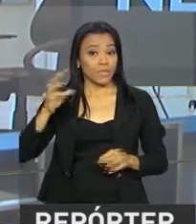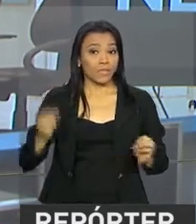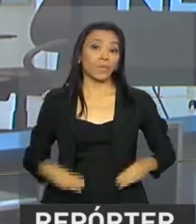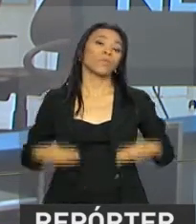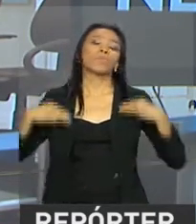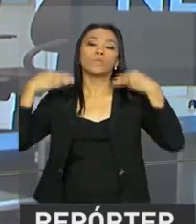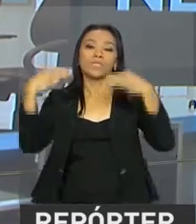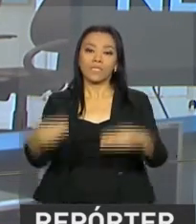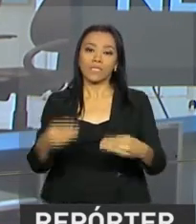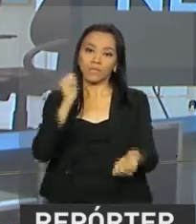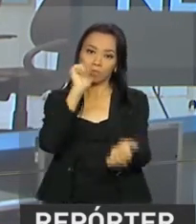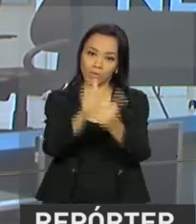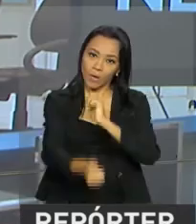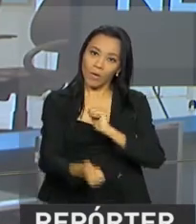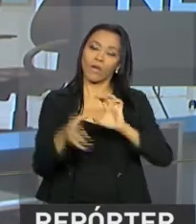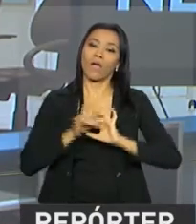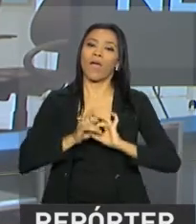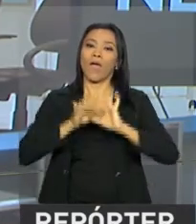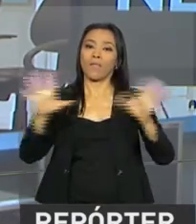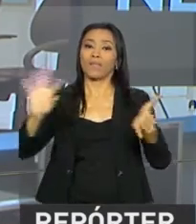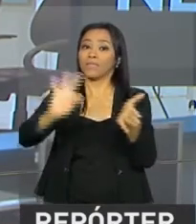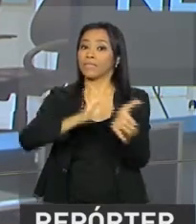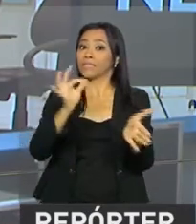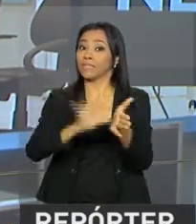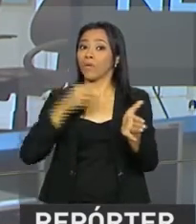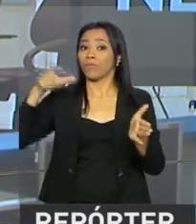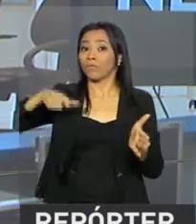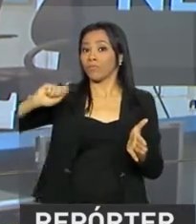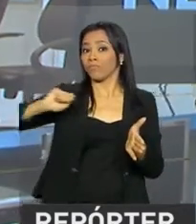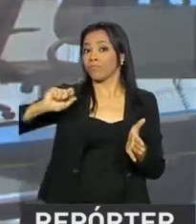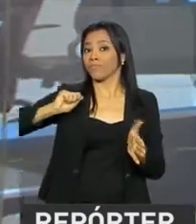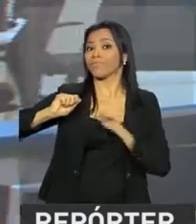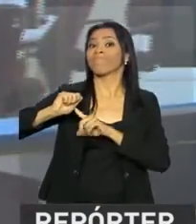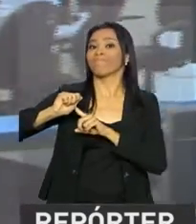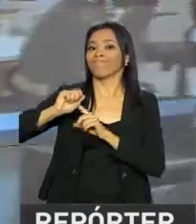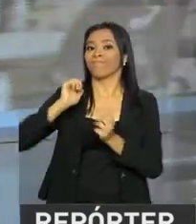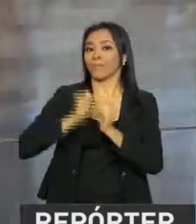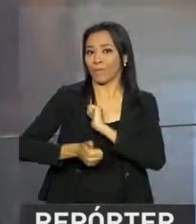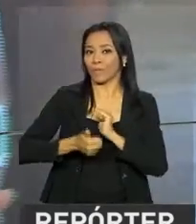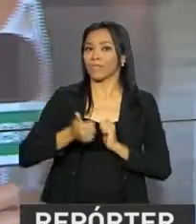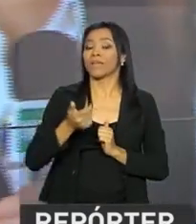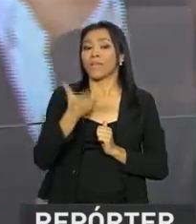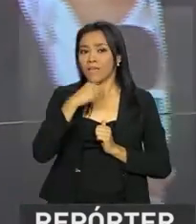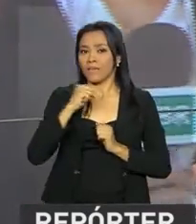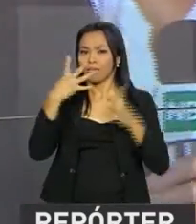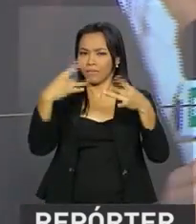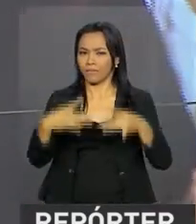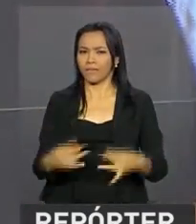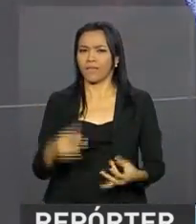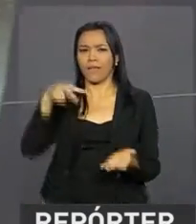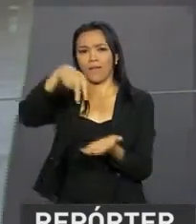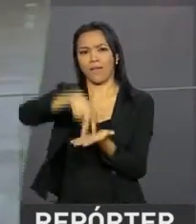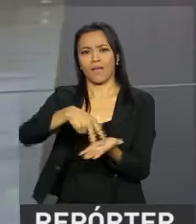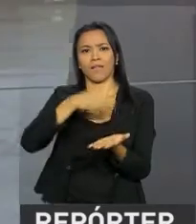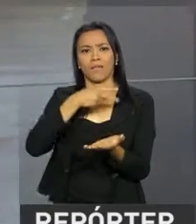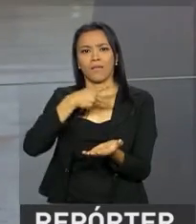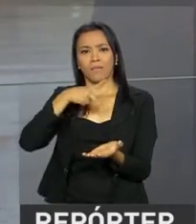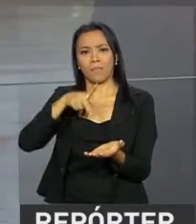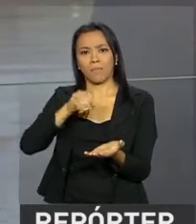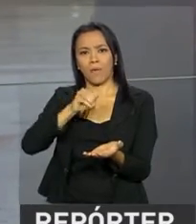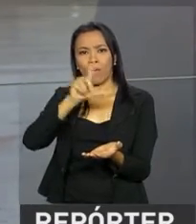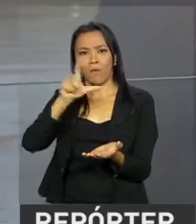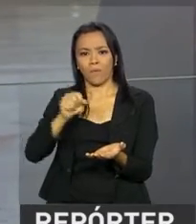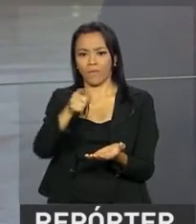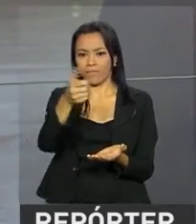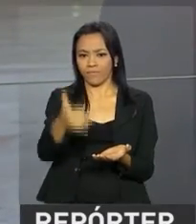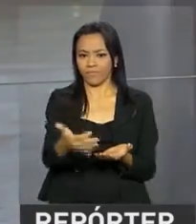o Ministério do Esporte vai abrir inscrições para o Bolsa Atleta. Quem tem os detalhes para a gente ao vivo é a repórter Paola Diorte. Oi, Paola, bom dia de novo.